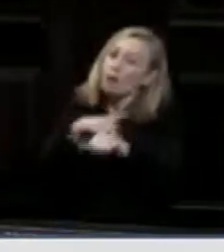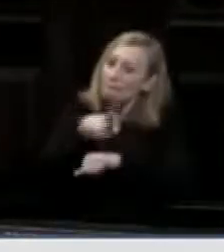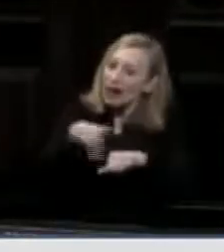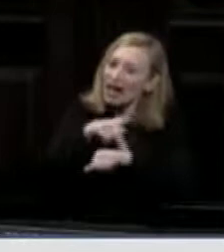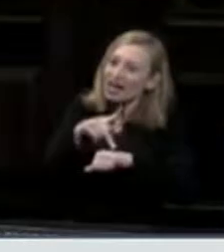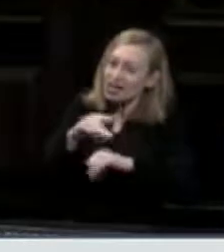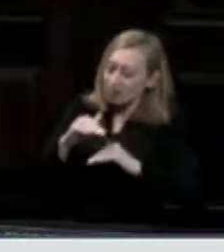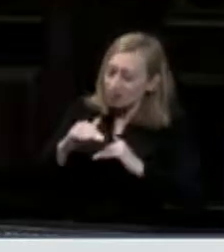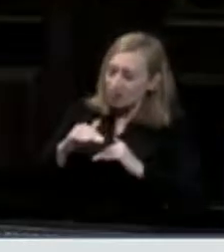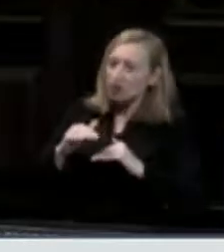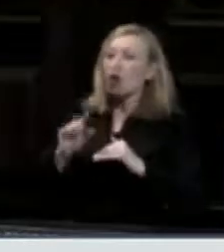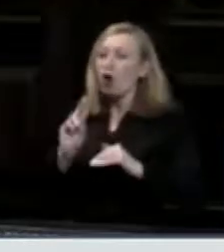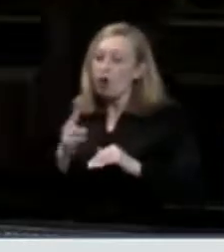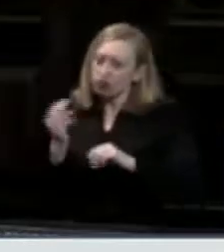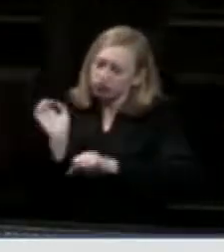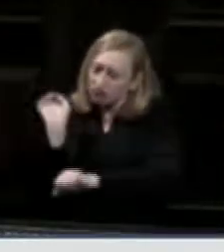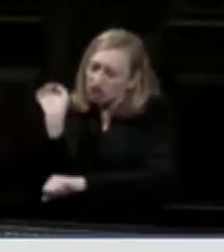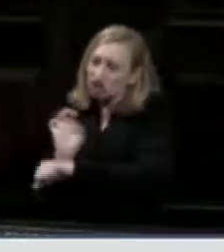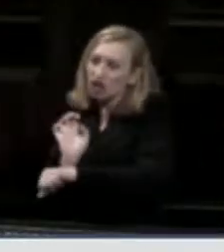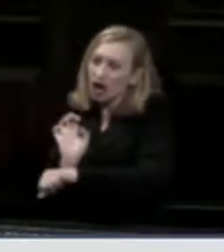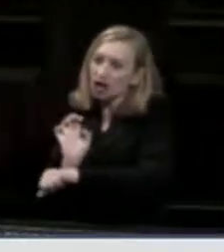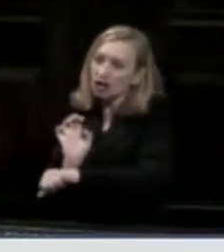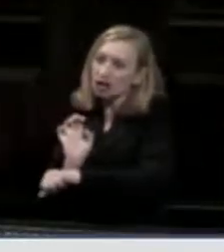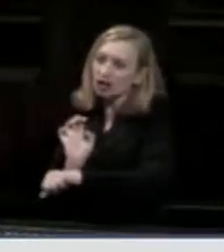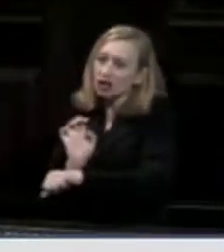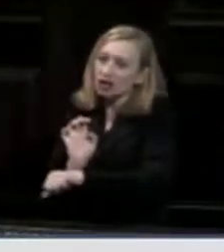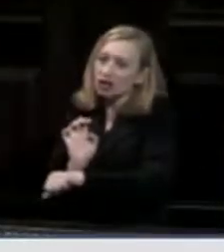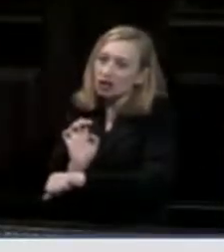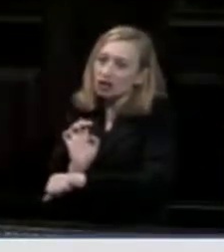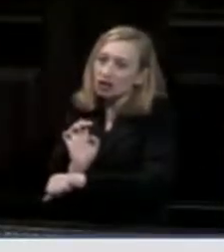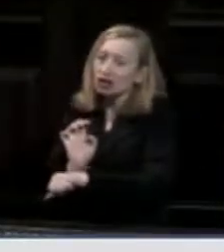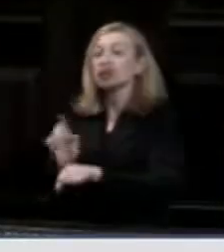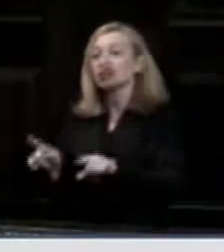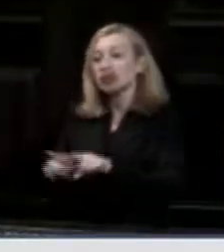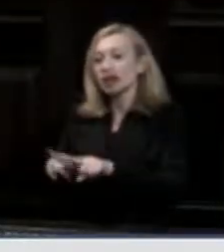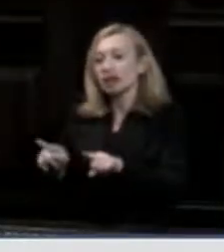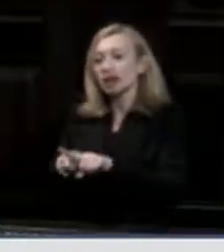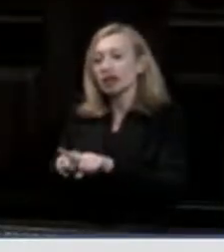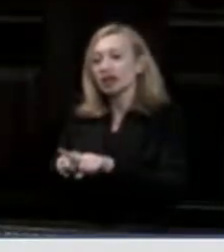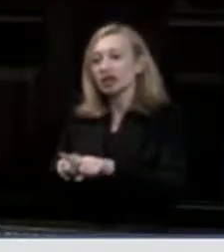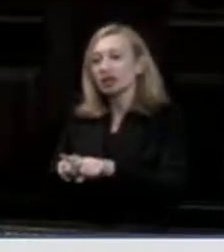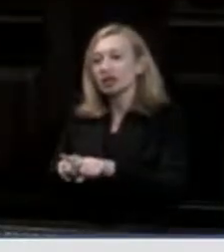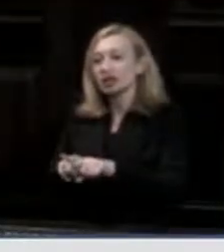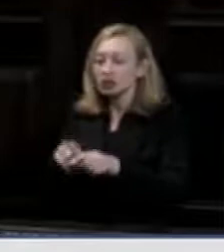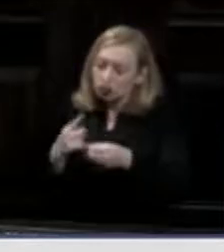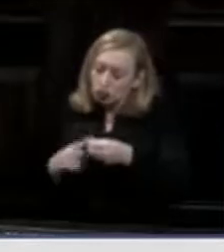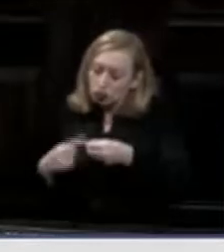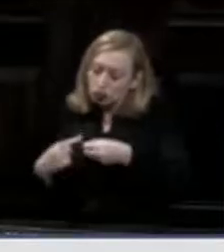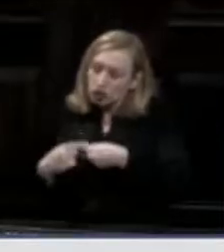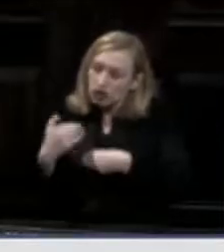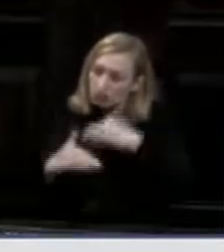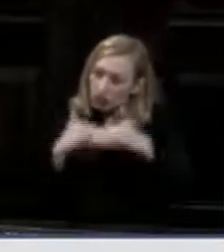no Estado e na grande, imensa maioria dos municípios.